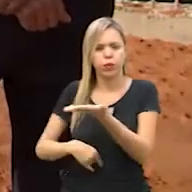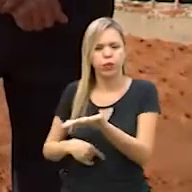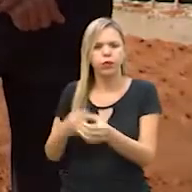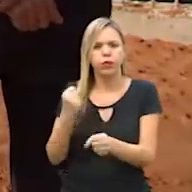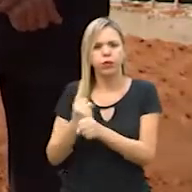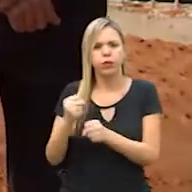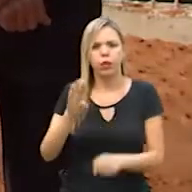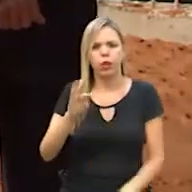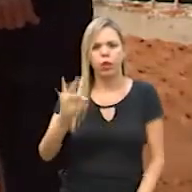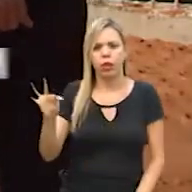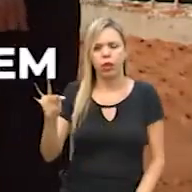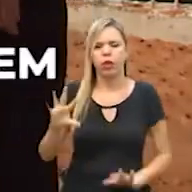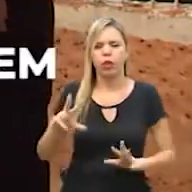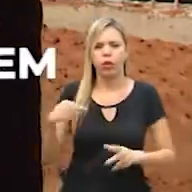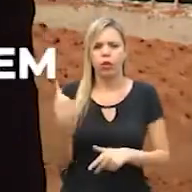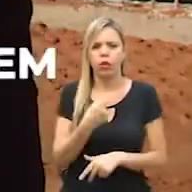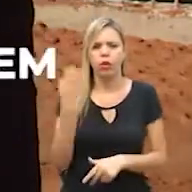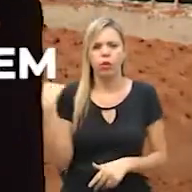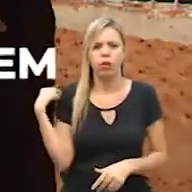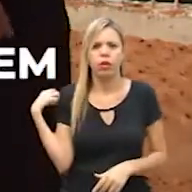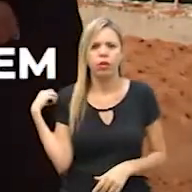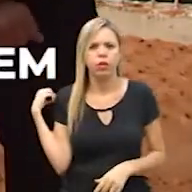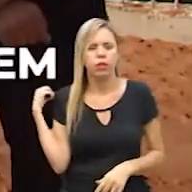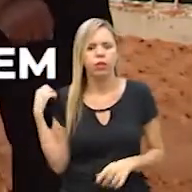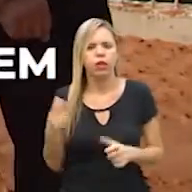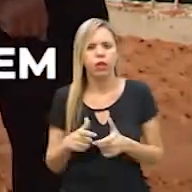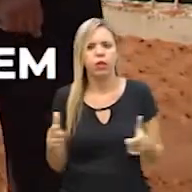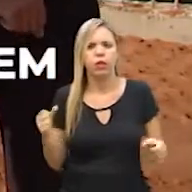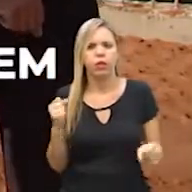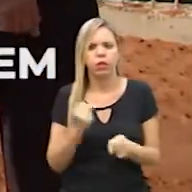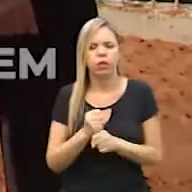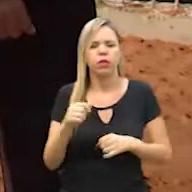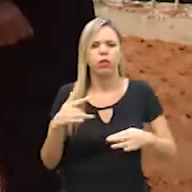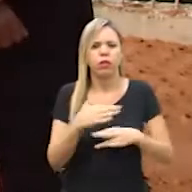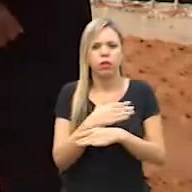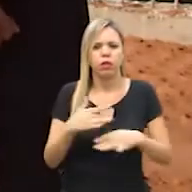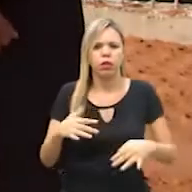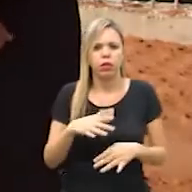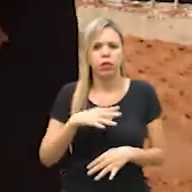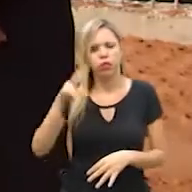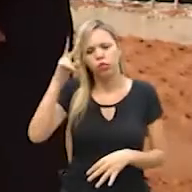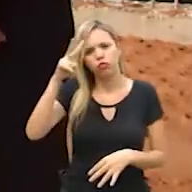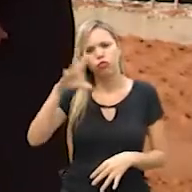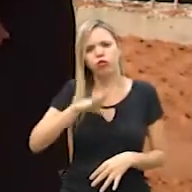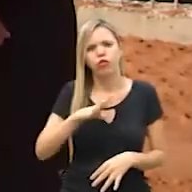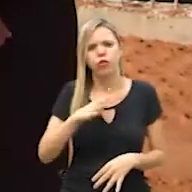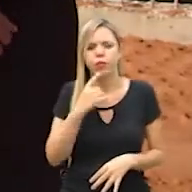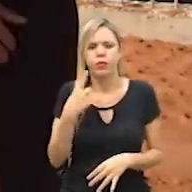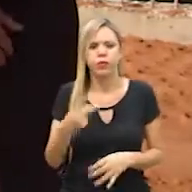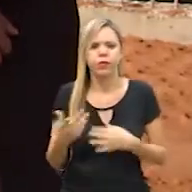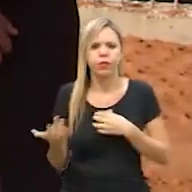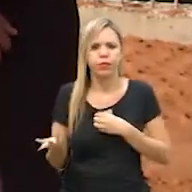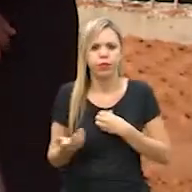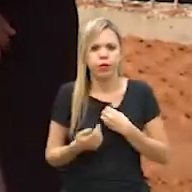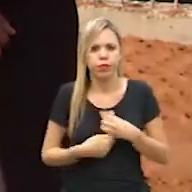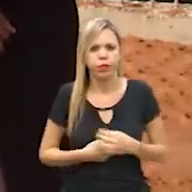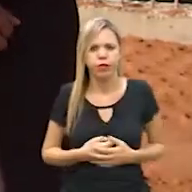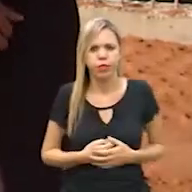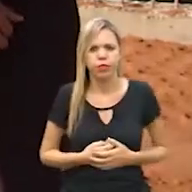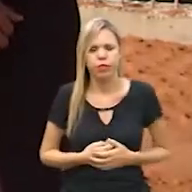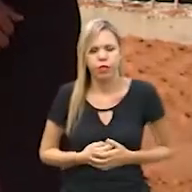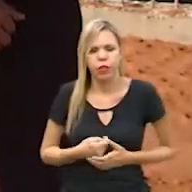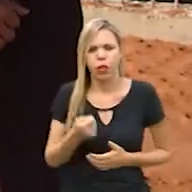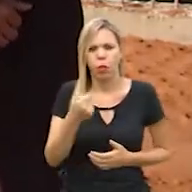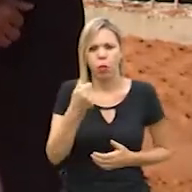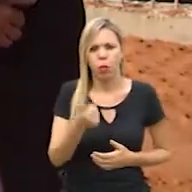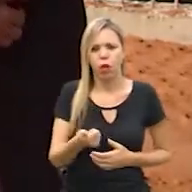documento. A obra do BRT, todos nós sabemos, é a maior obra de mobilidade urbana da história da cidade de Campinas. São